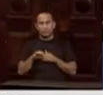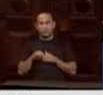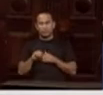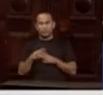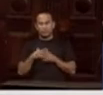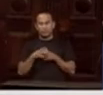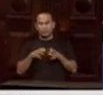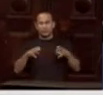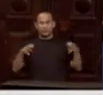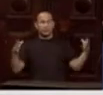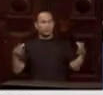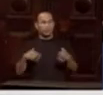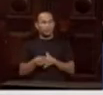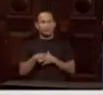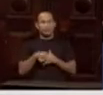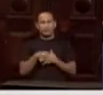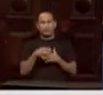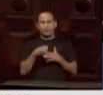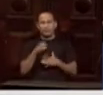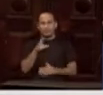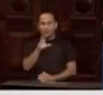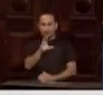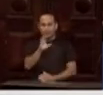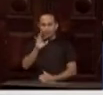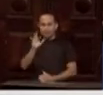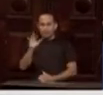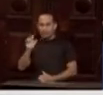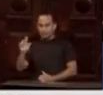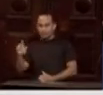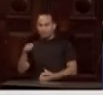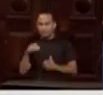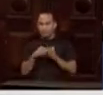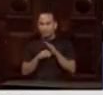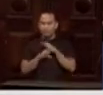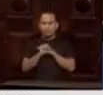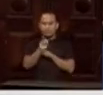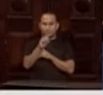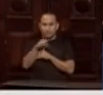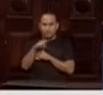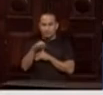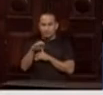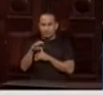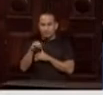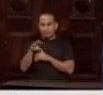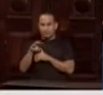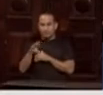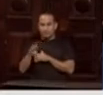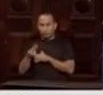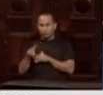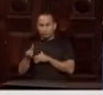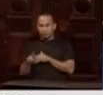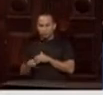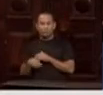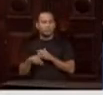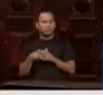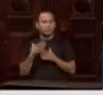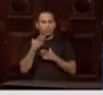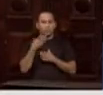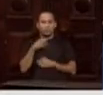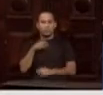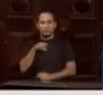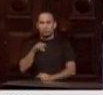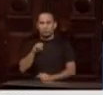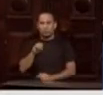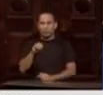Campo Grande a Santa Cruz. E se isso acontecer, vai ser um caos para a população. O povo da Zona Oeste